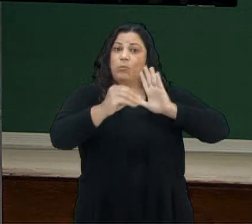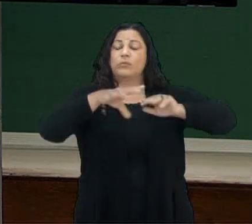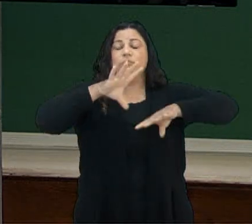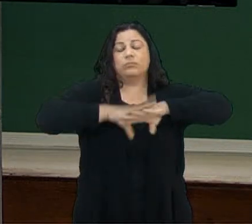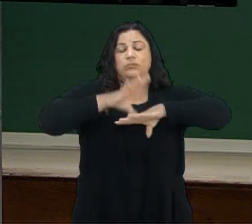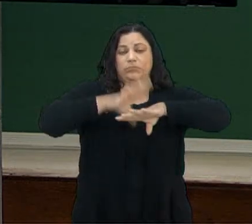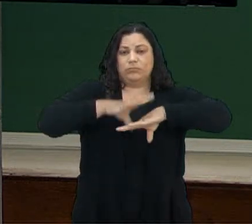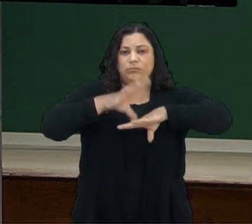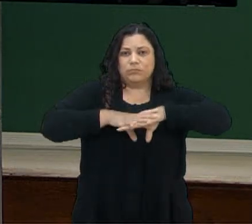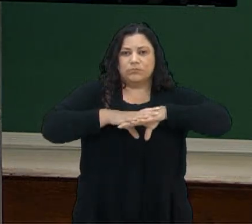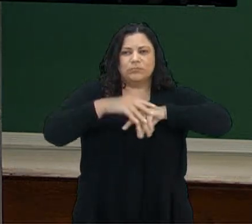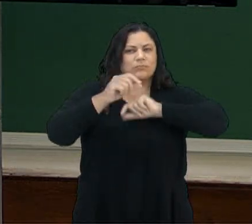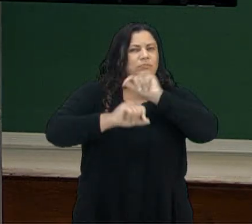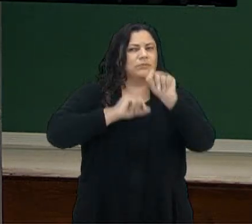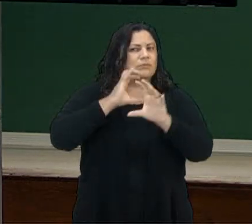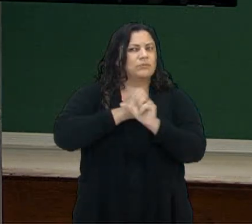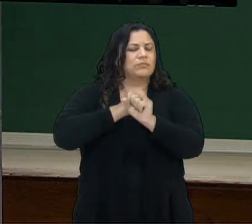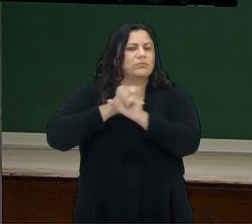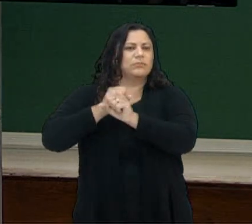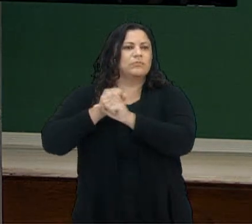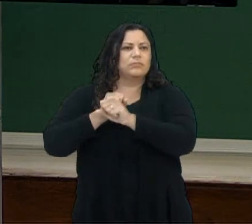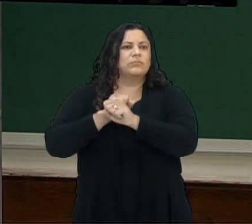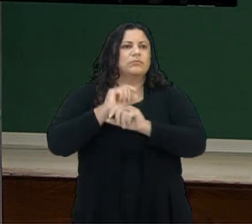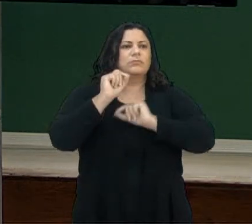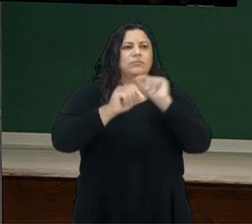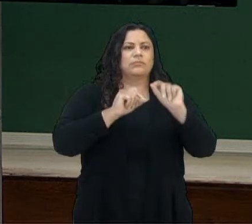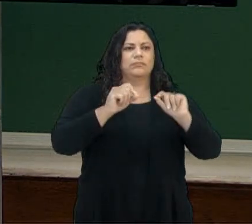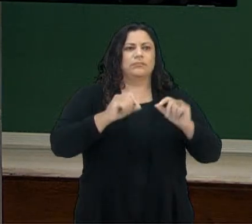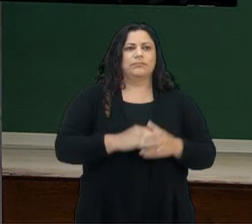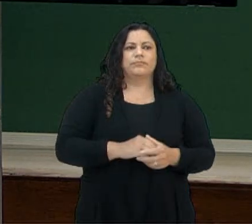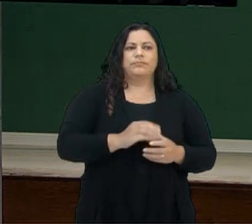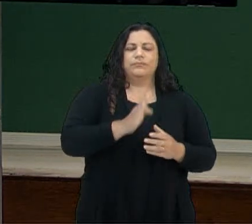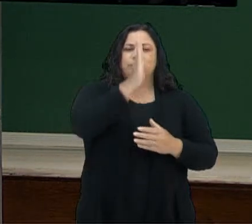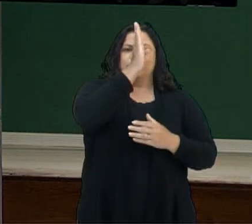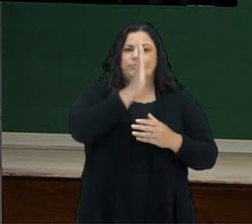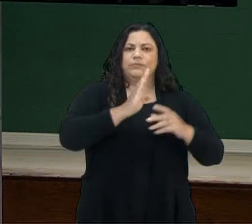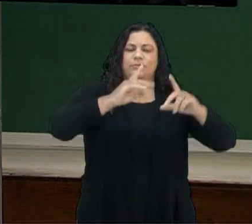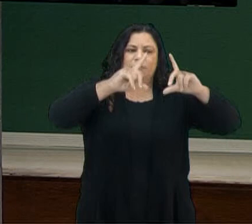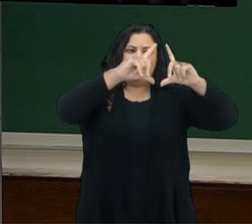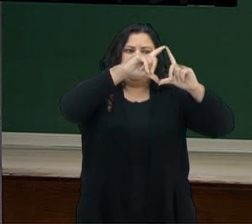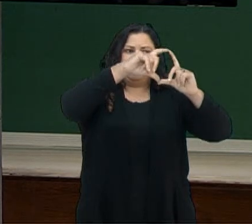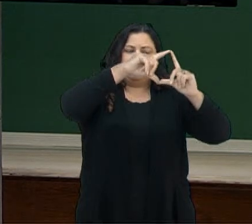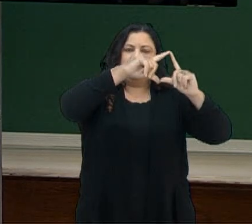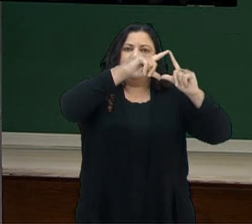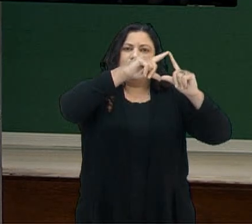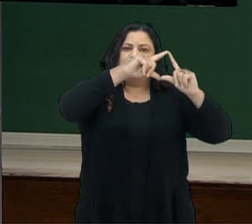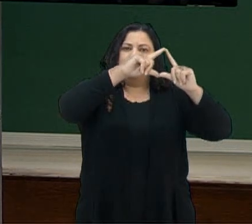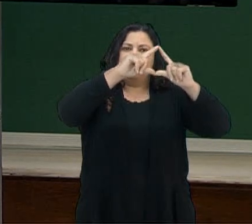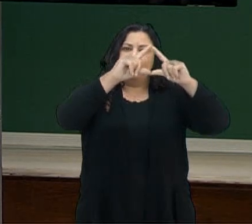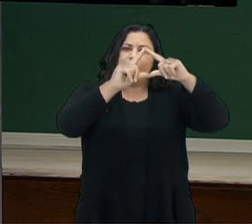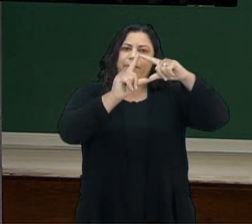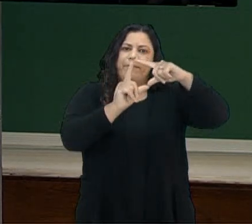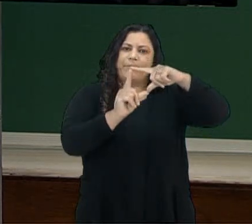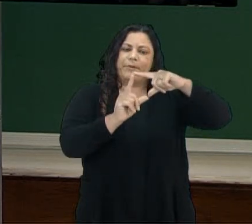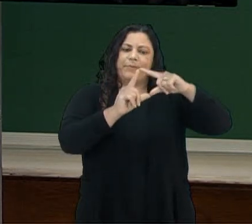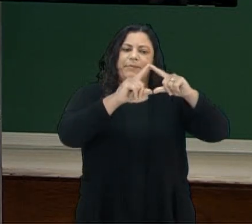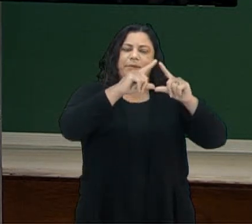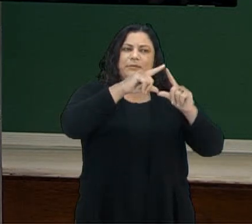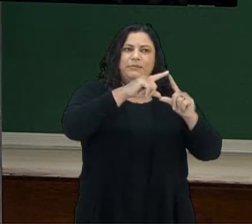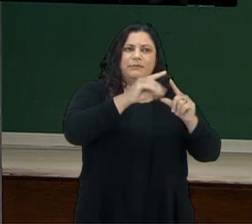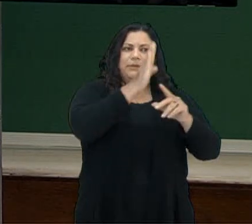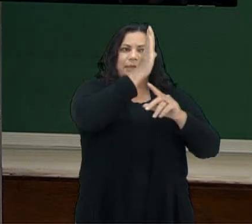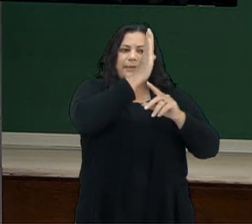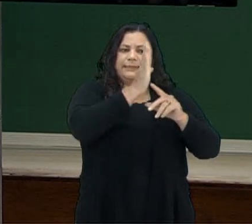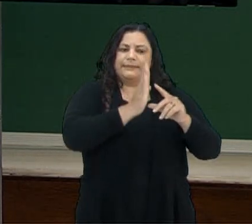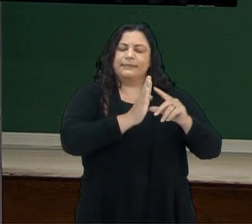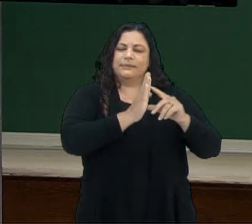que ele está procurando lá é o seguinte: esse tamanho aqui, ó, é 10 centímetros, que escreveu que eu vou ter 5 centímetros